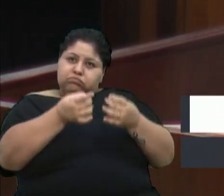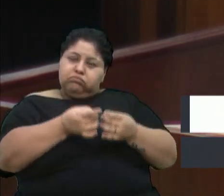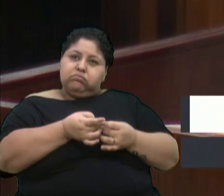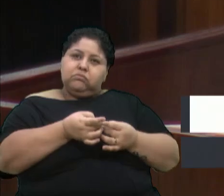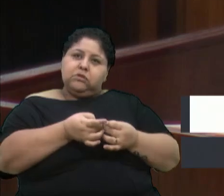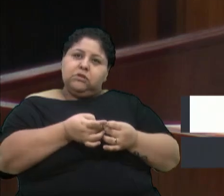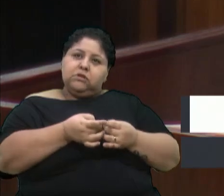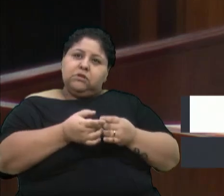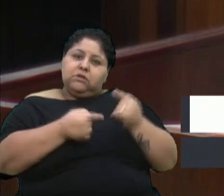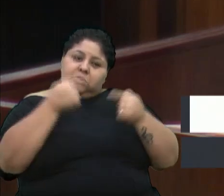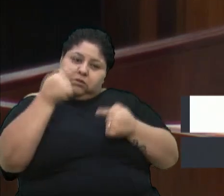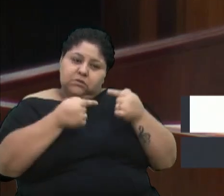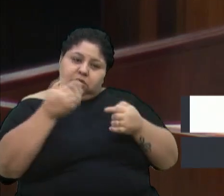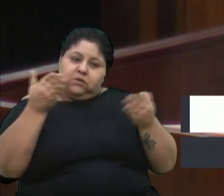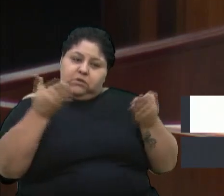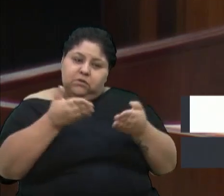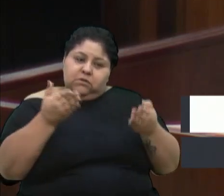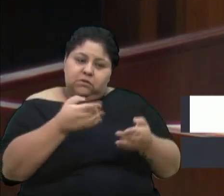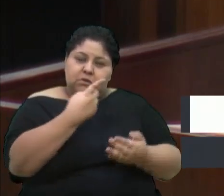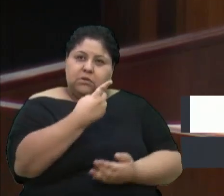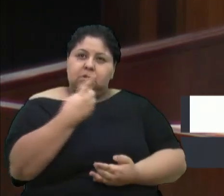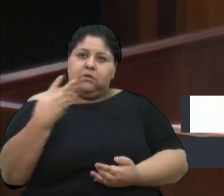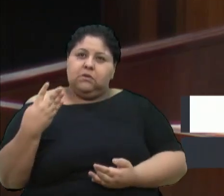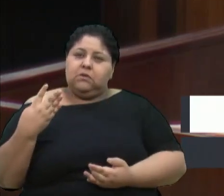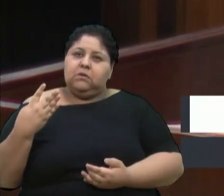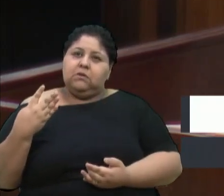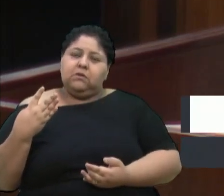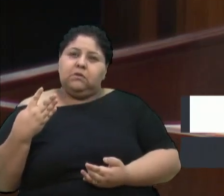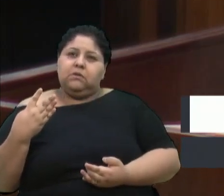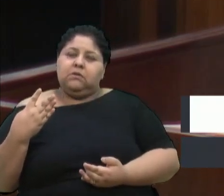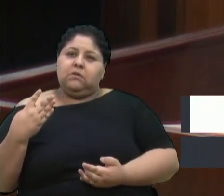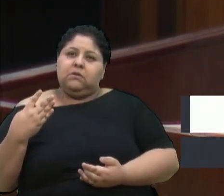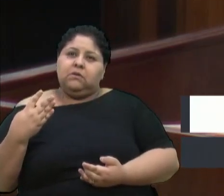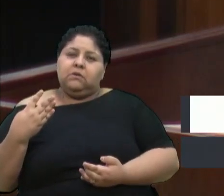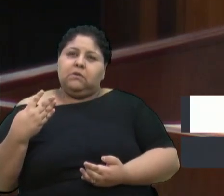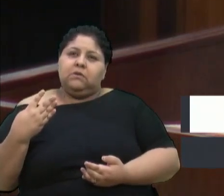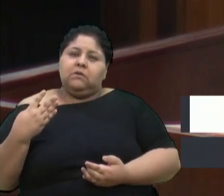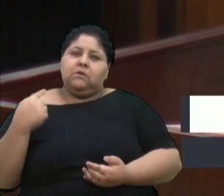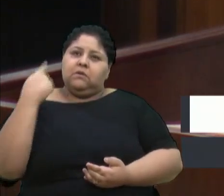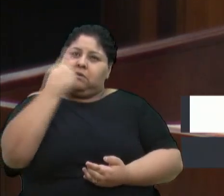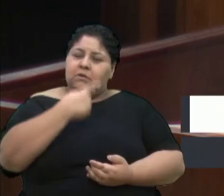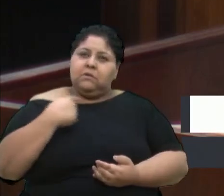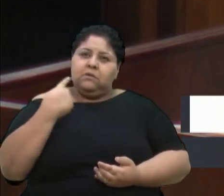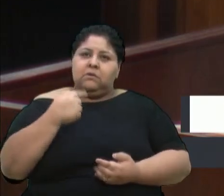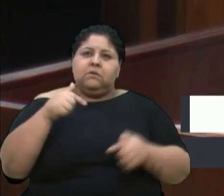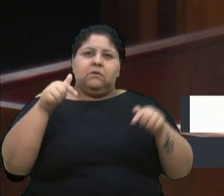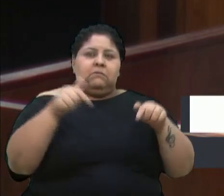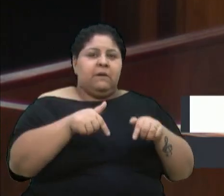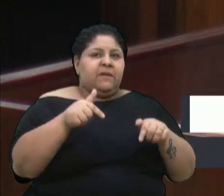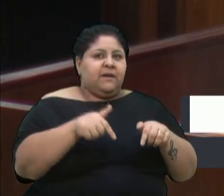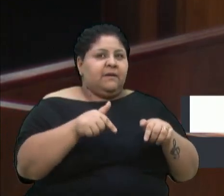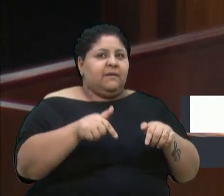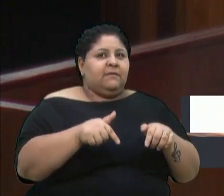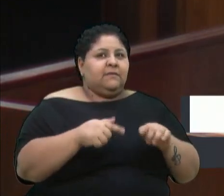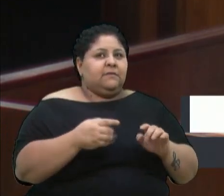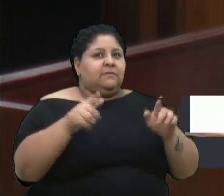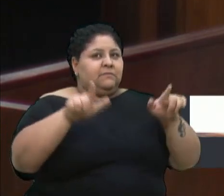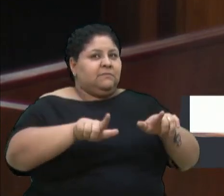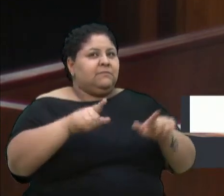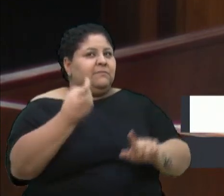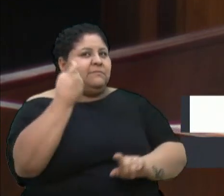esse debate hoje às 14 horas, na sala GNPTF, aqui da Câmara de Vereadores, um